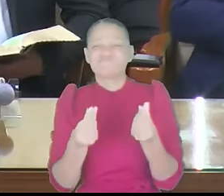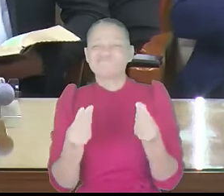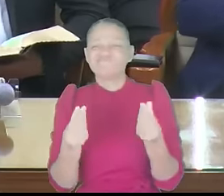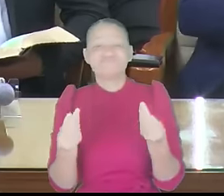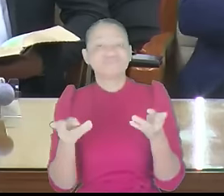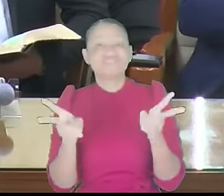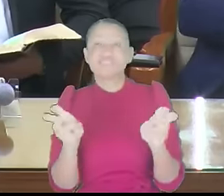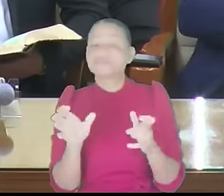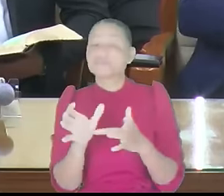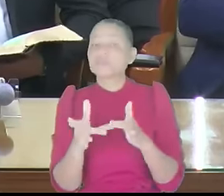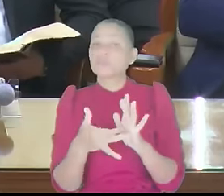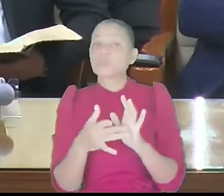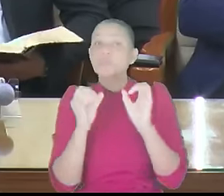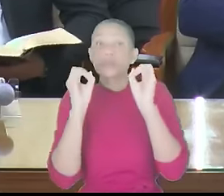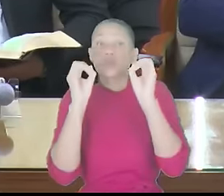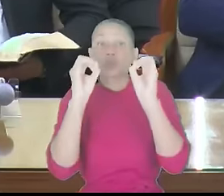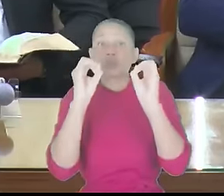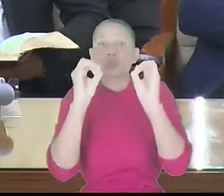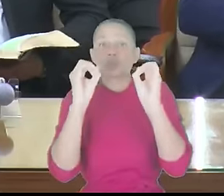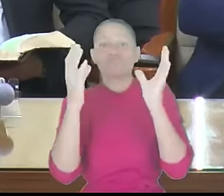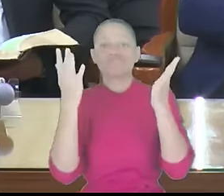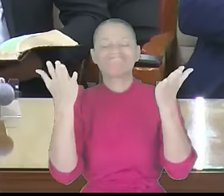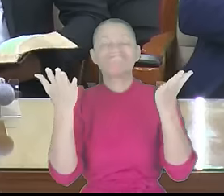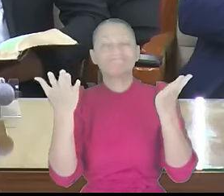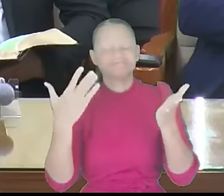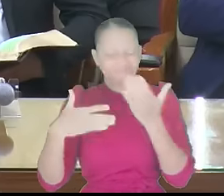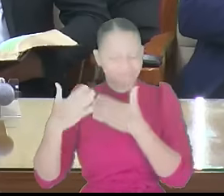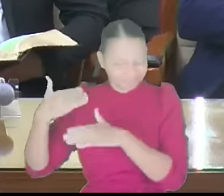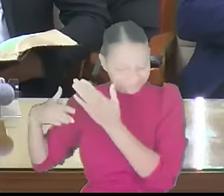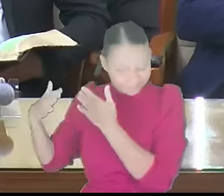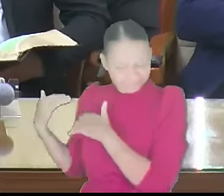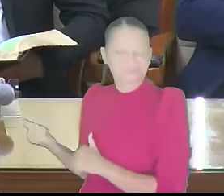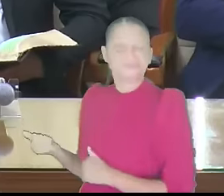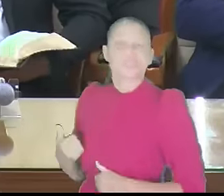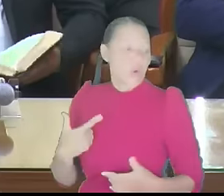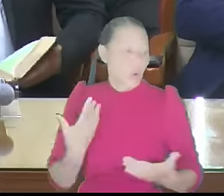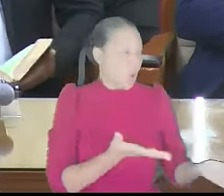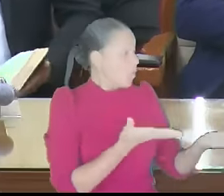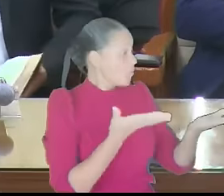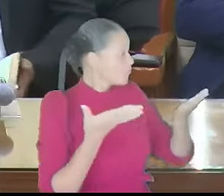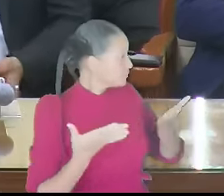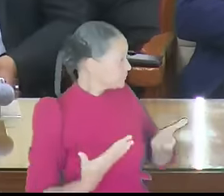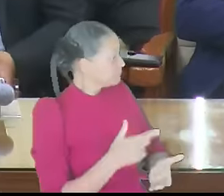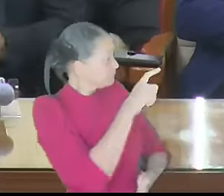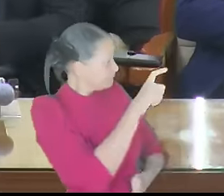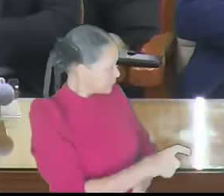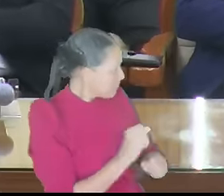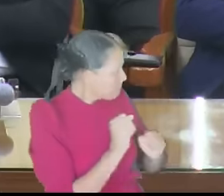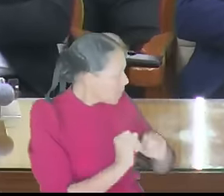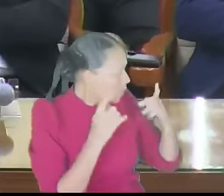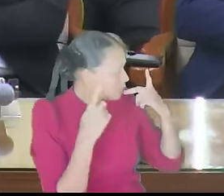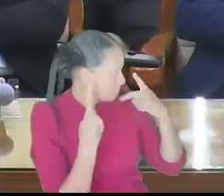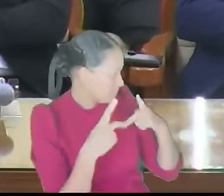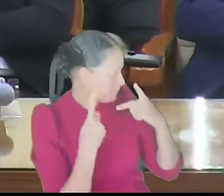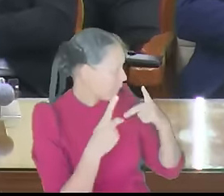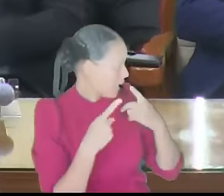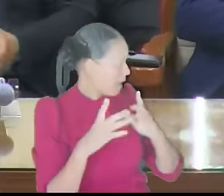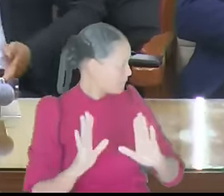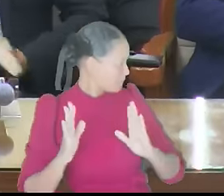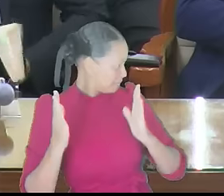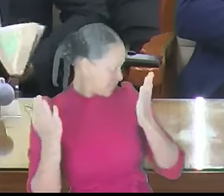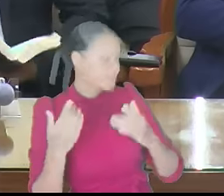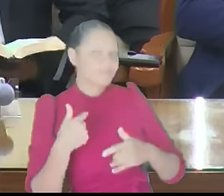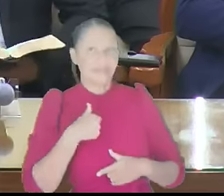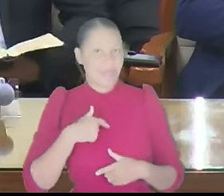para as pessoas. Uma vez eu convidei um pregador numa festa, quando eu estava no interior